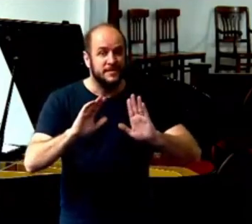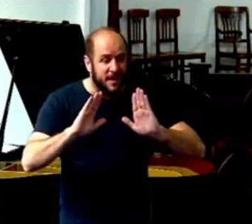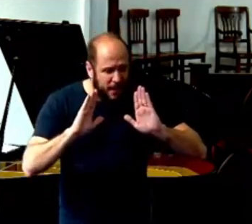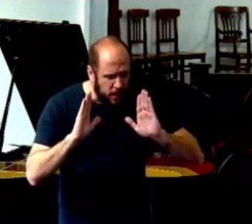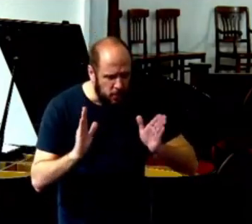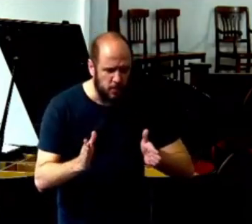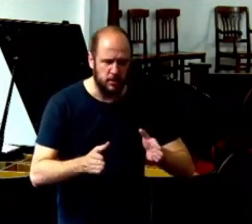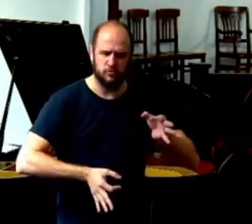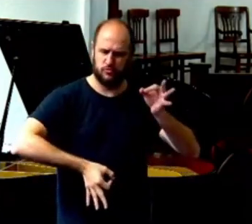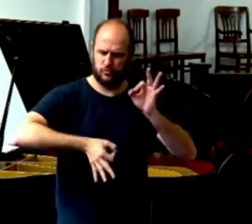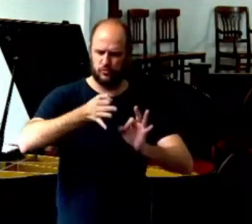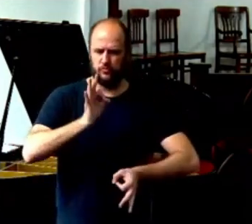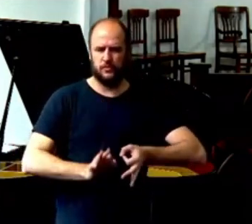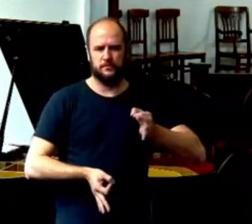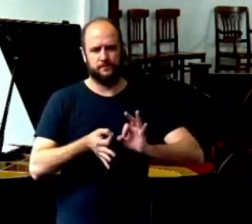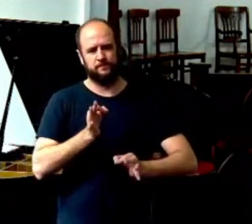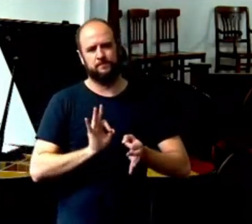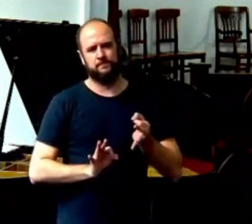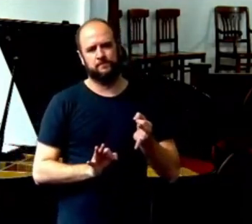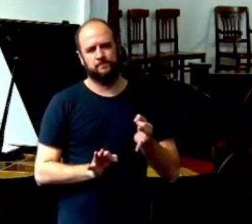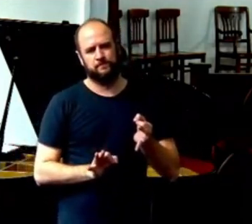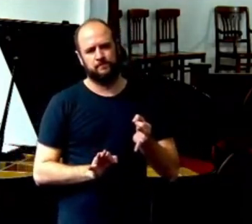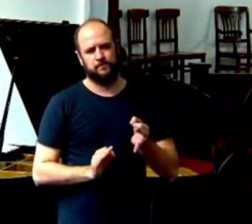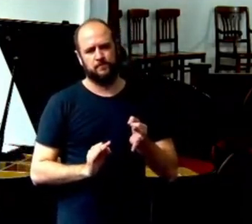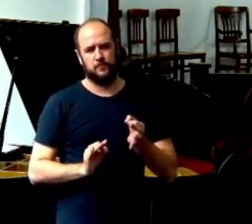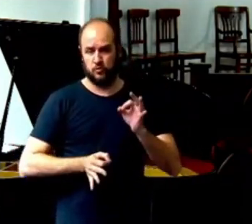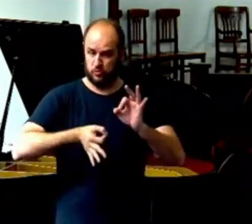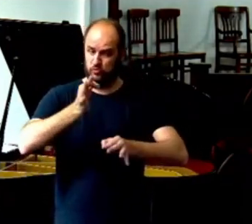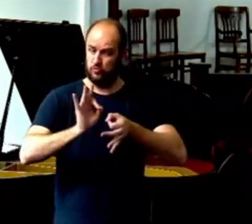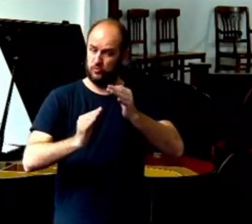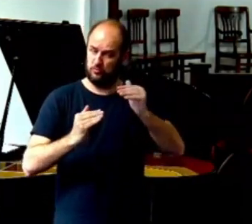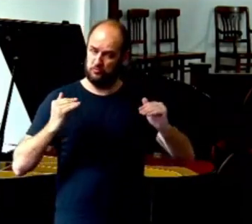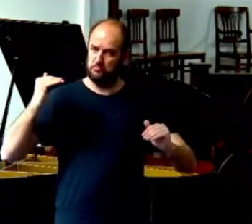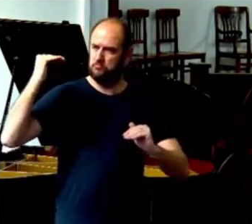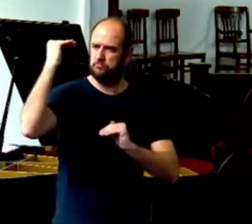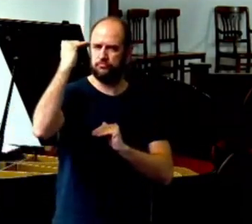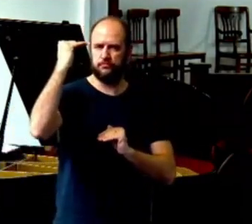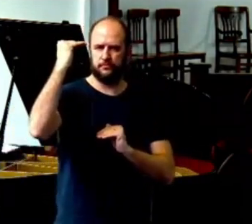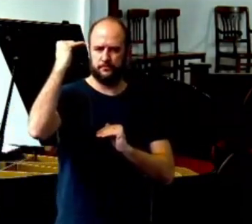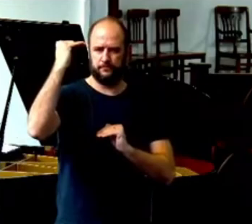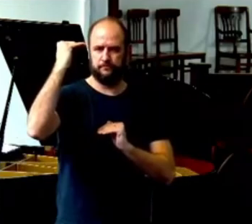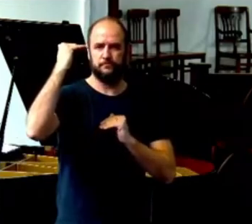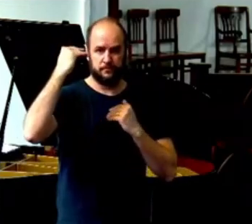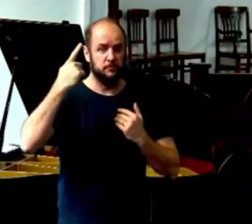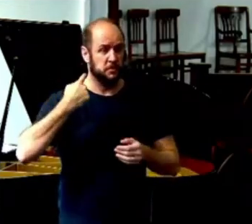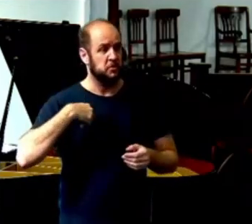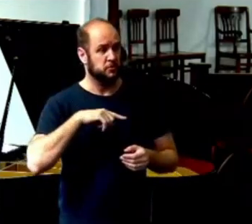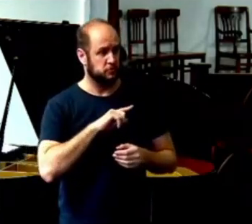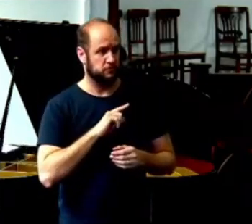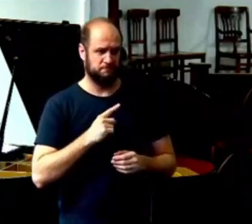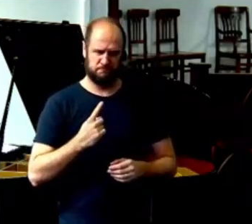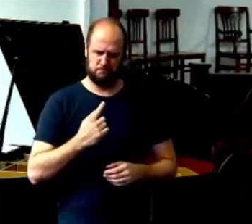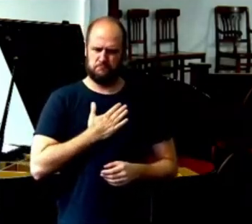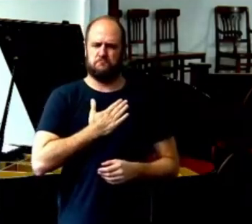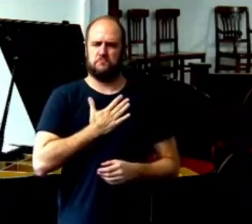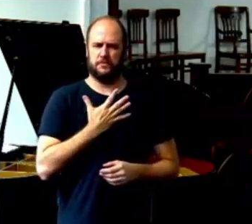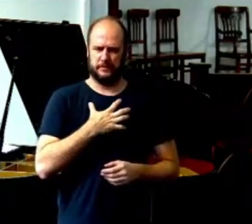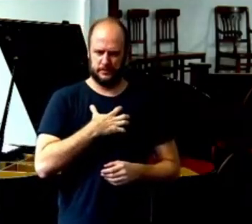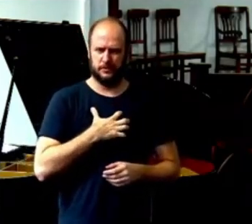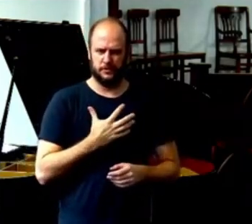como juiz, o supremo juiz. E isso deve causar um